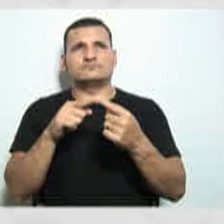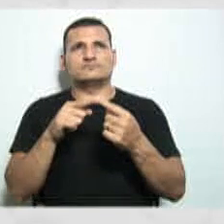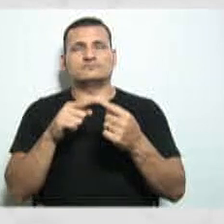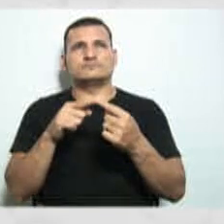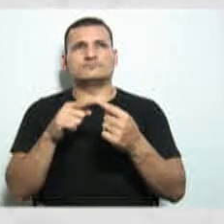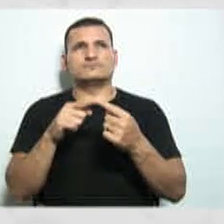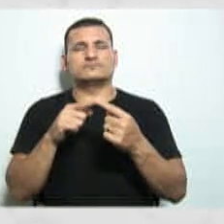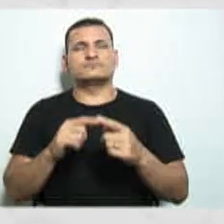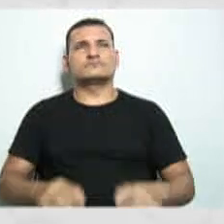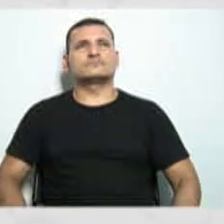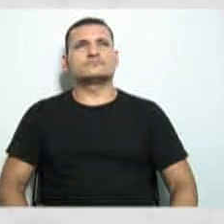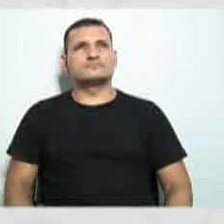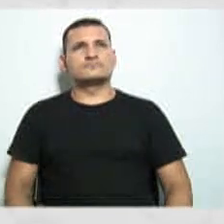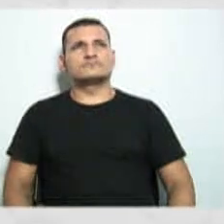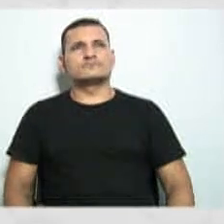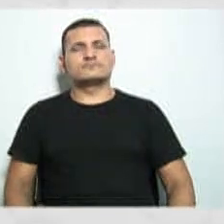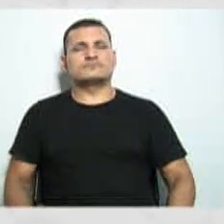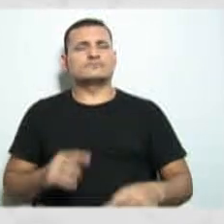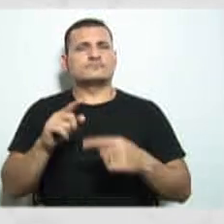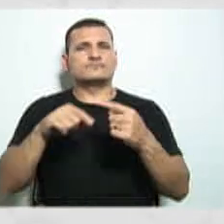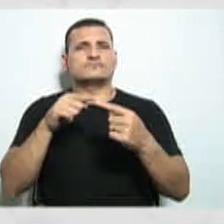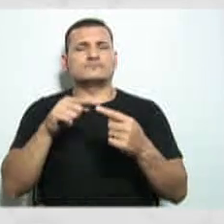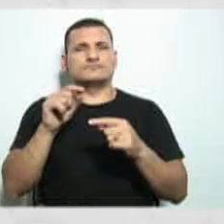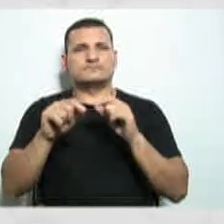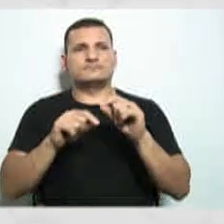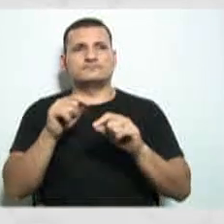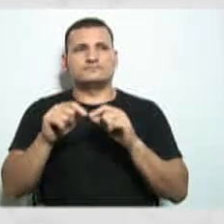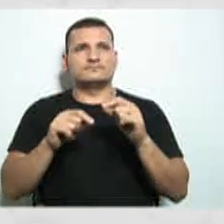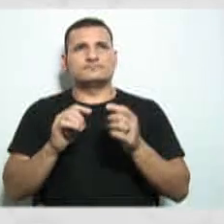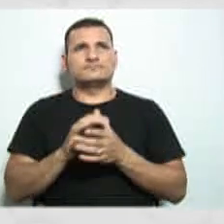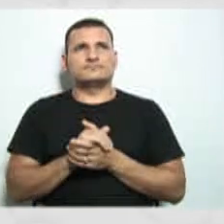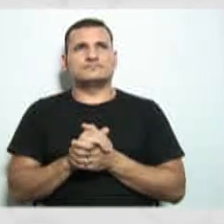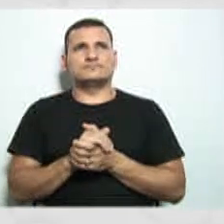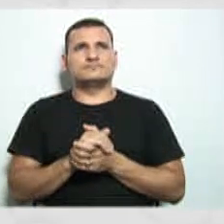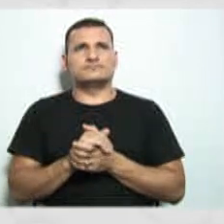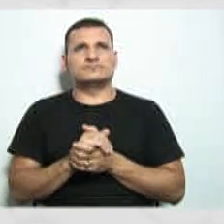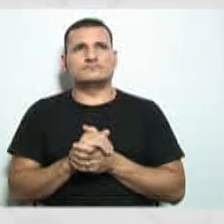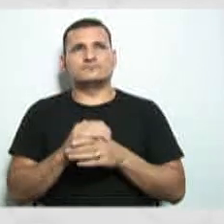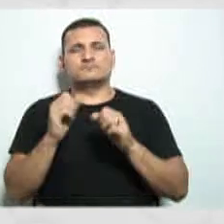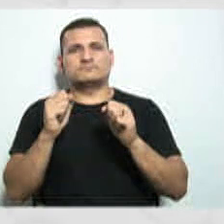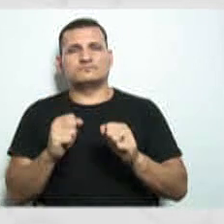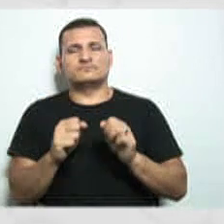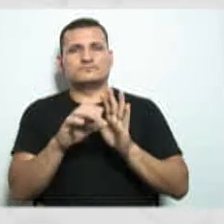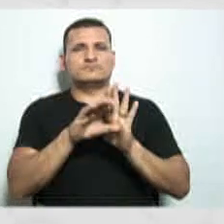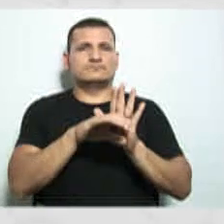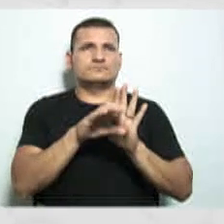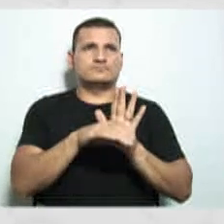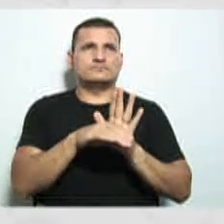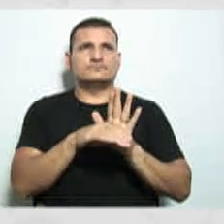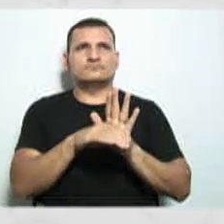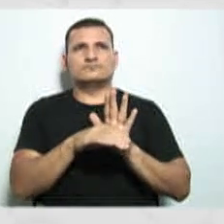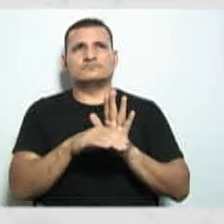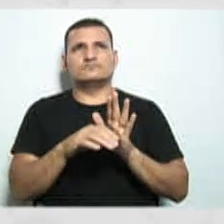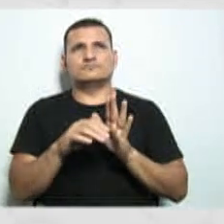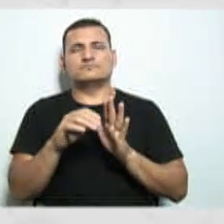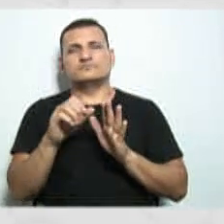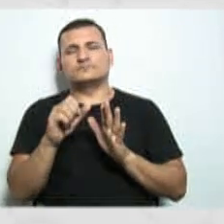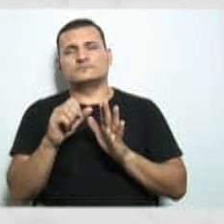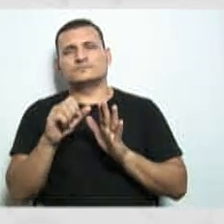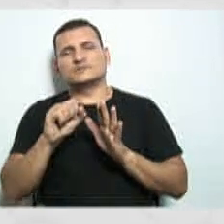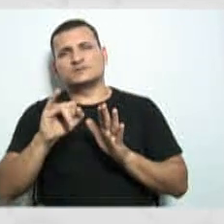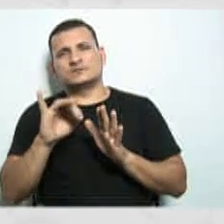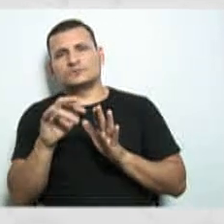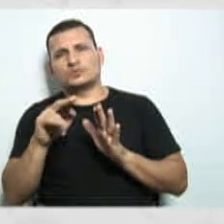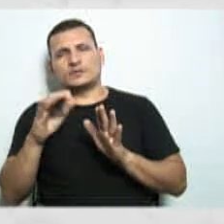tela aí que eu quero te mostrar então. O que são objetivos? Podem ser conceituados como estado, situação